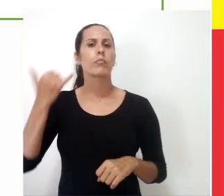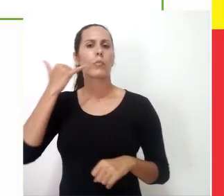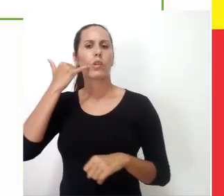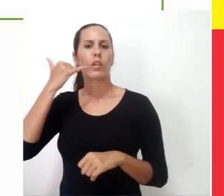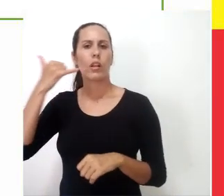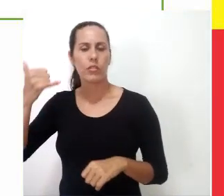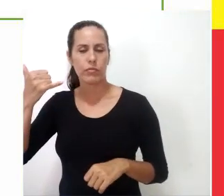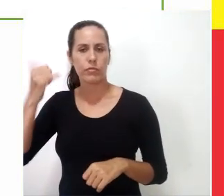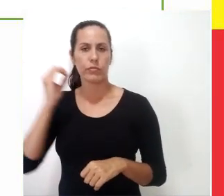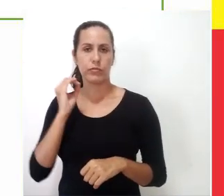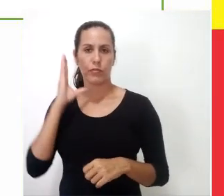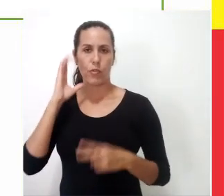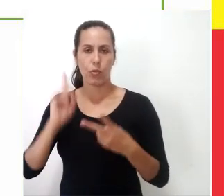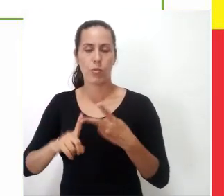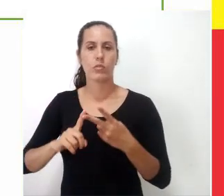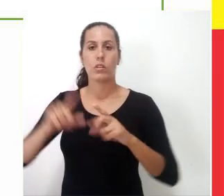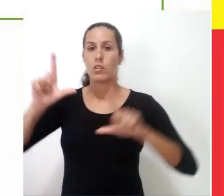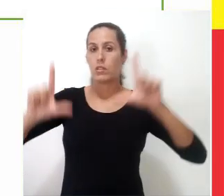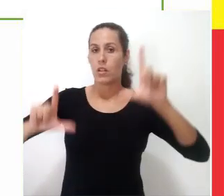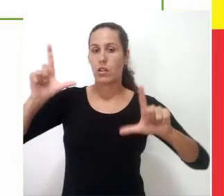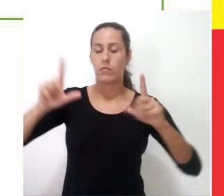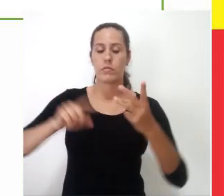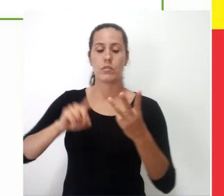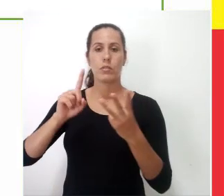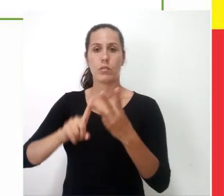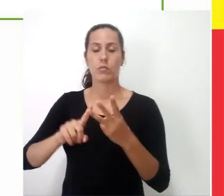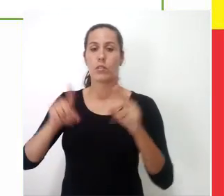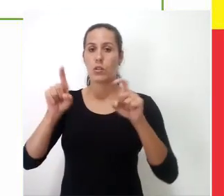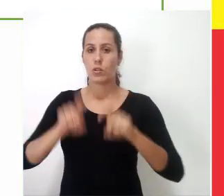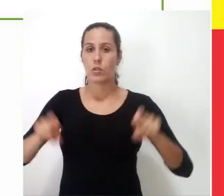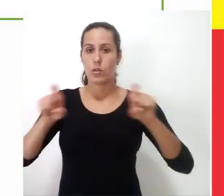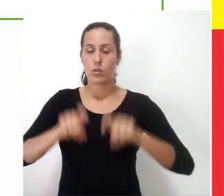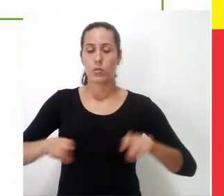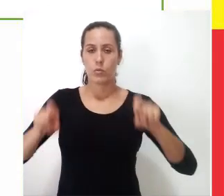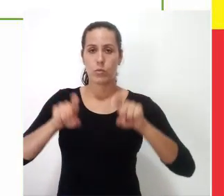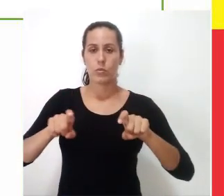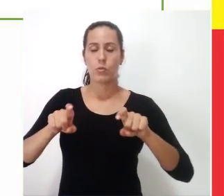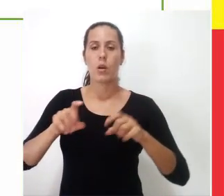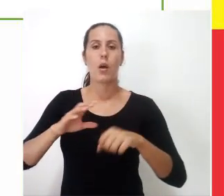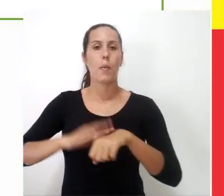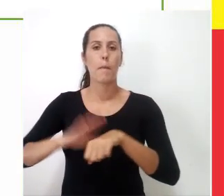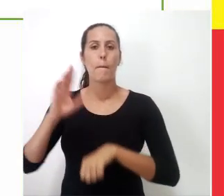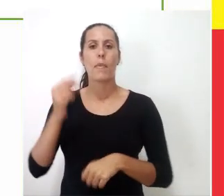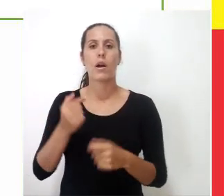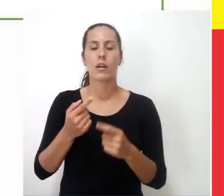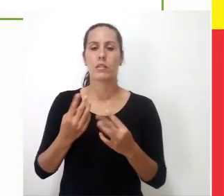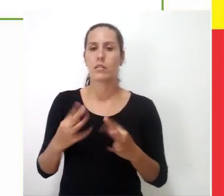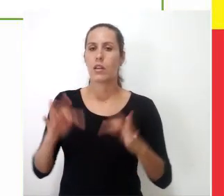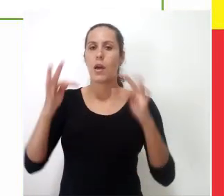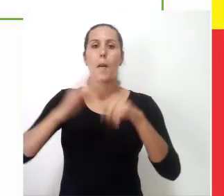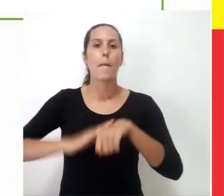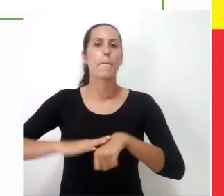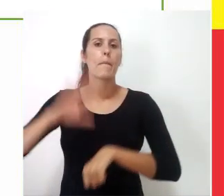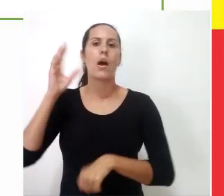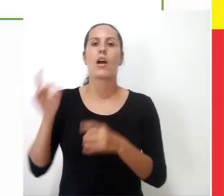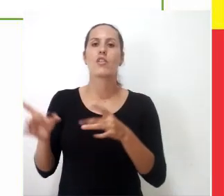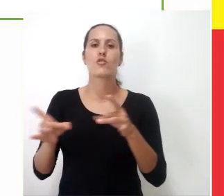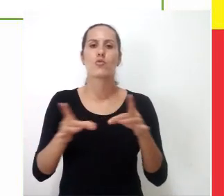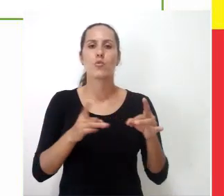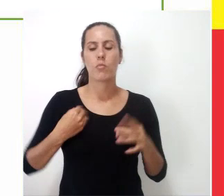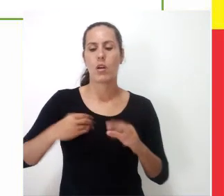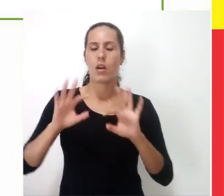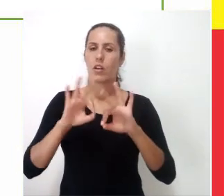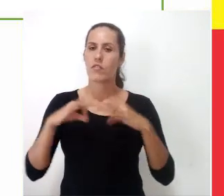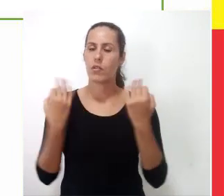2008, o telefone, a televisão e o computador estão entre os bens de consumo mais adquiridos